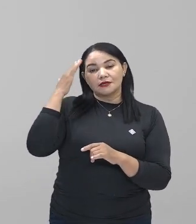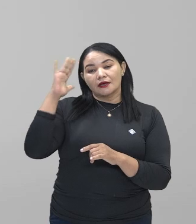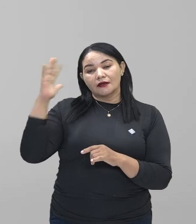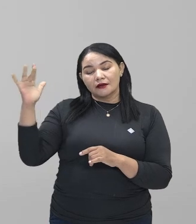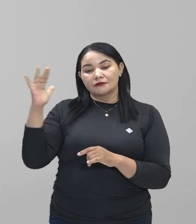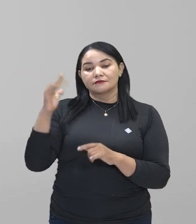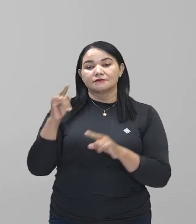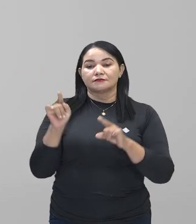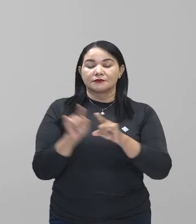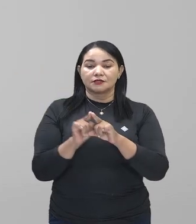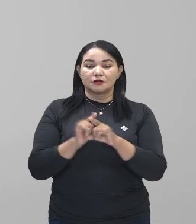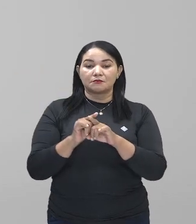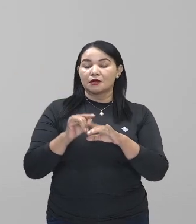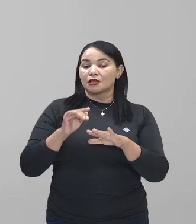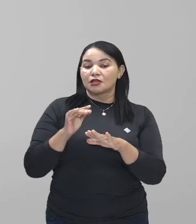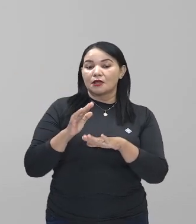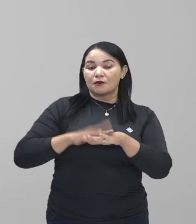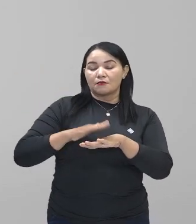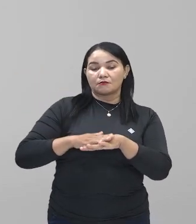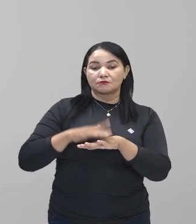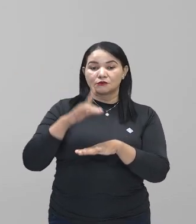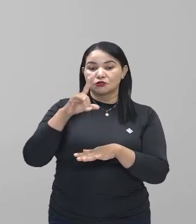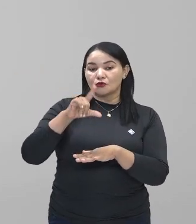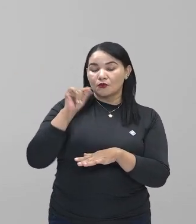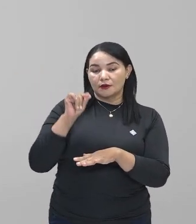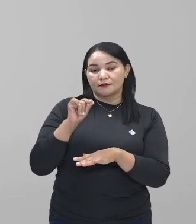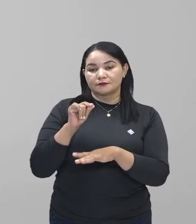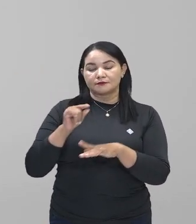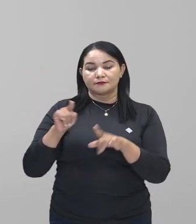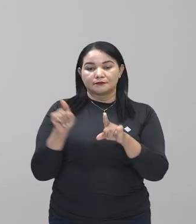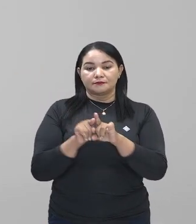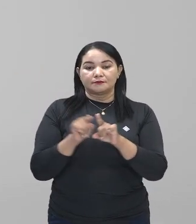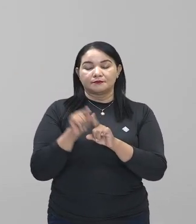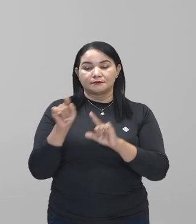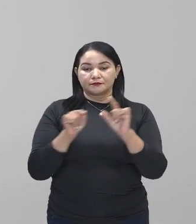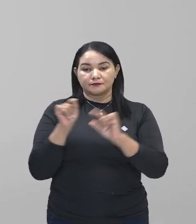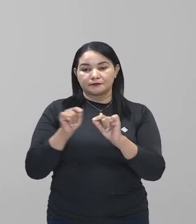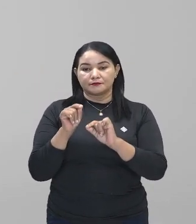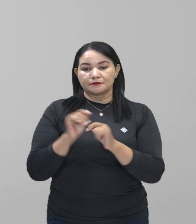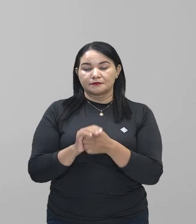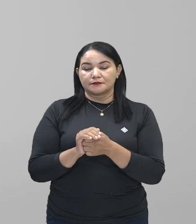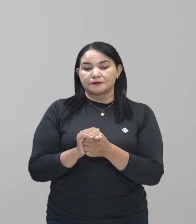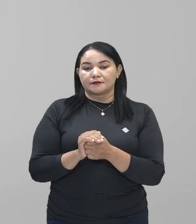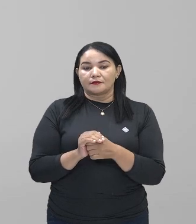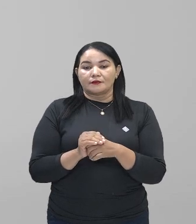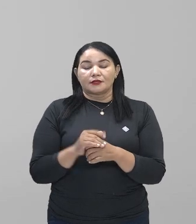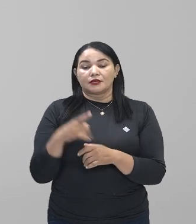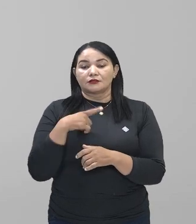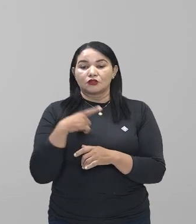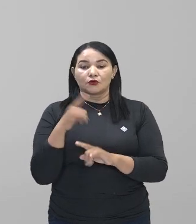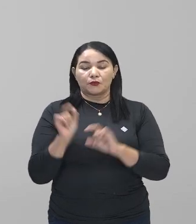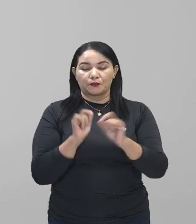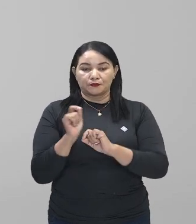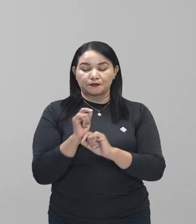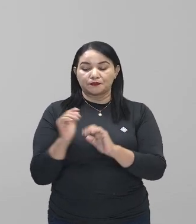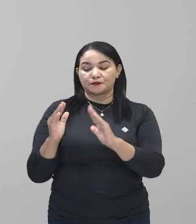né? E também a propriedade aqui é ter sua propriedade, a sua moradia digna, né, o